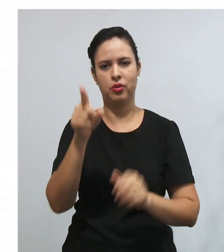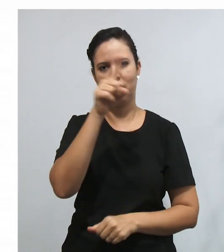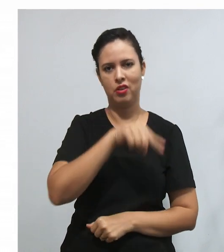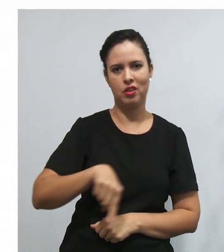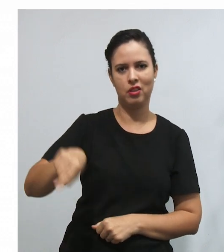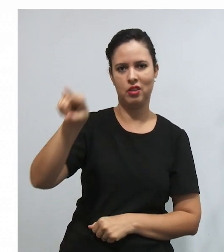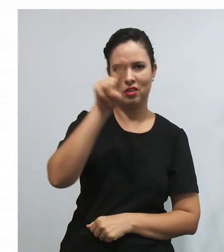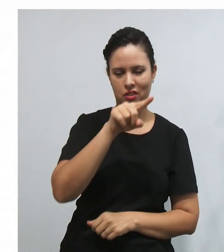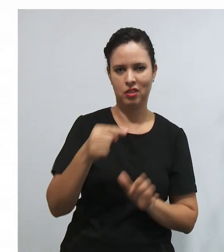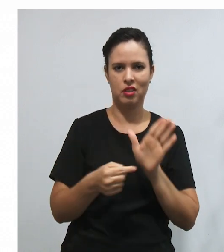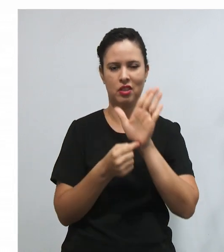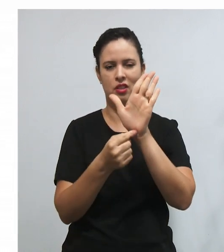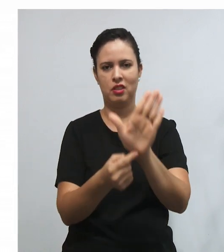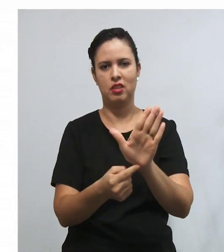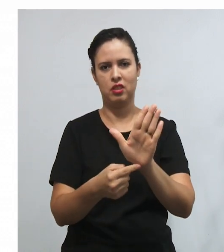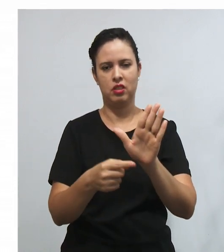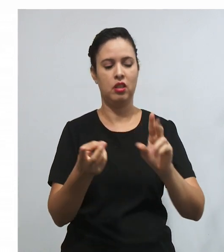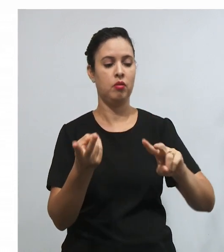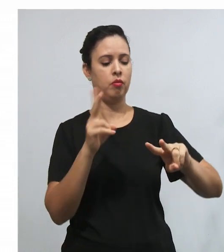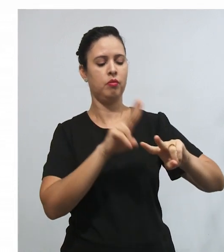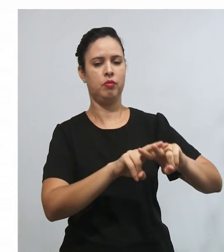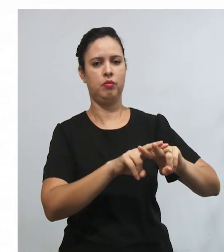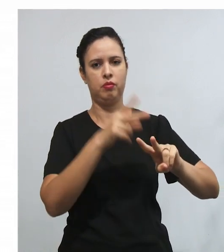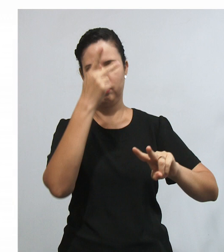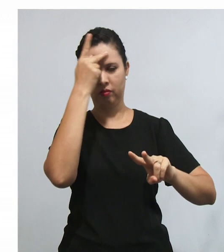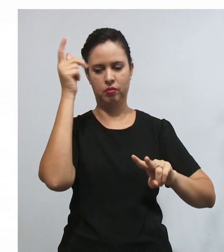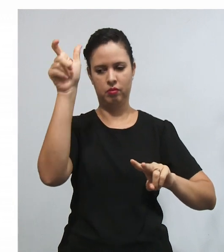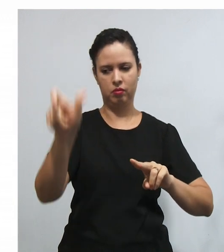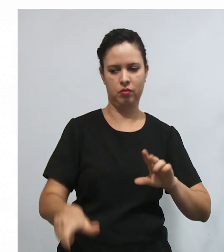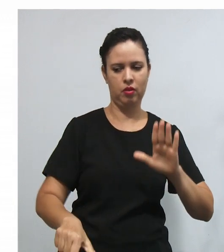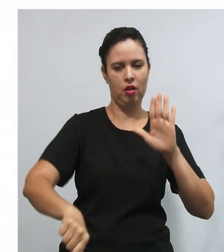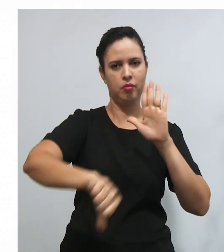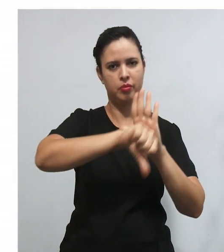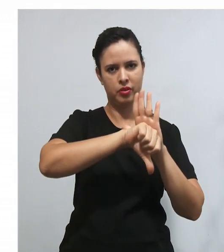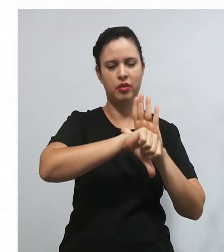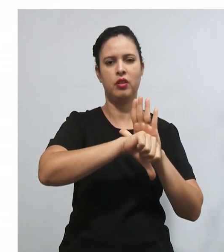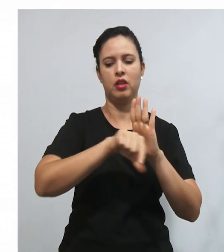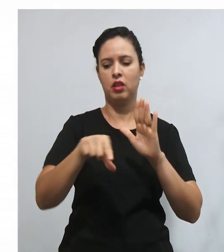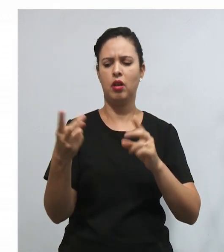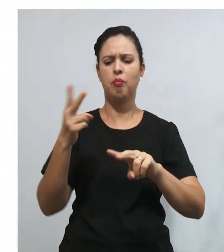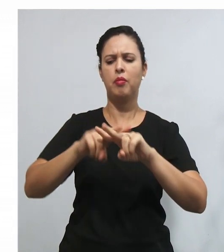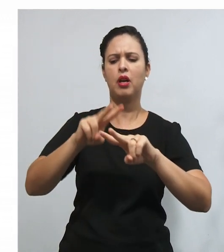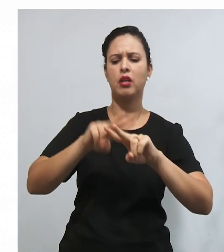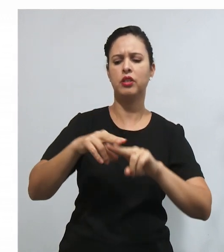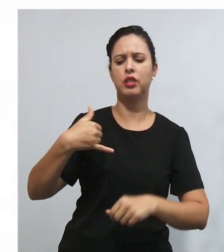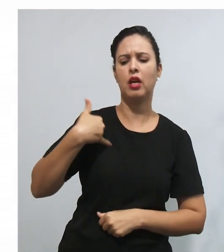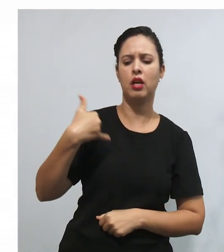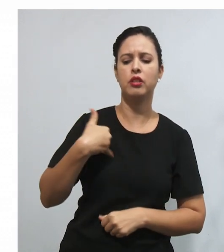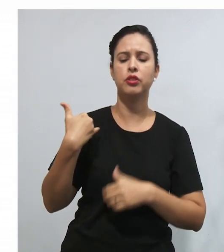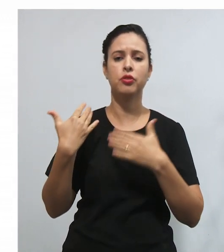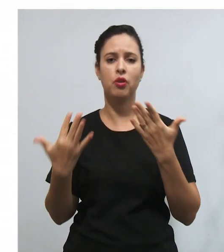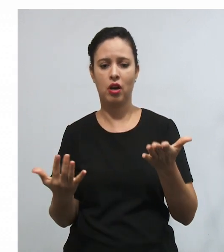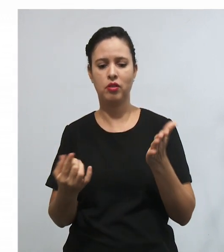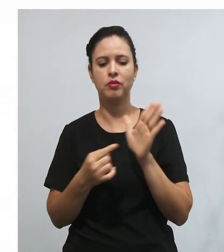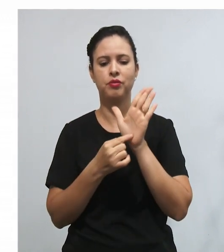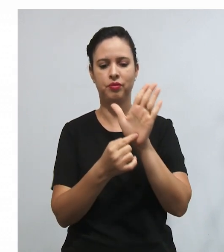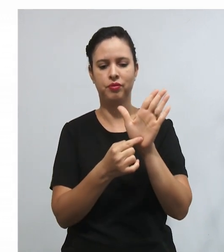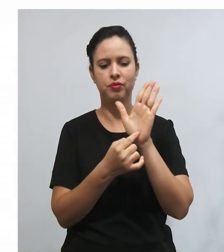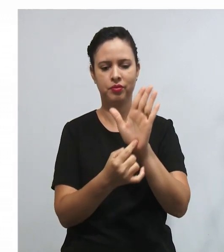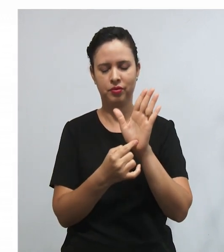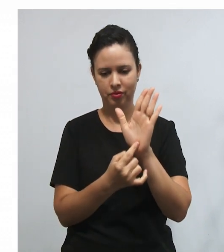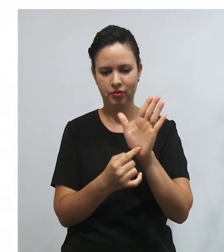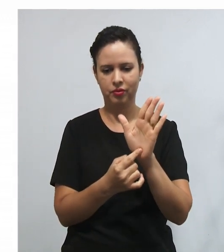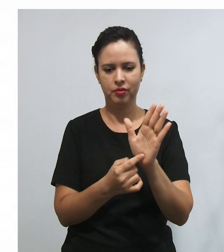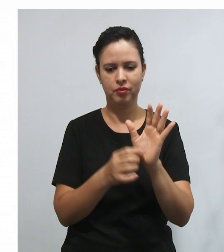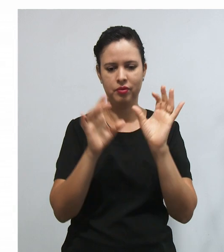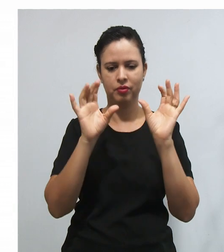né, referente à prisão desses traficantes ali por idade, né? Ele mostra ali a idade dos traficantes, então está definindo ali a questão da